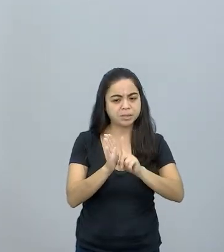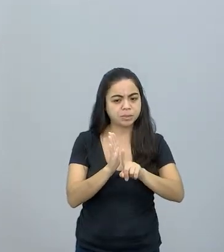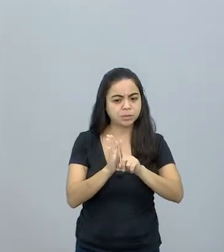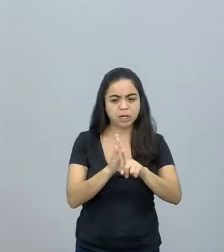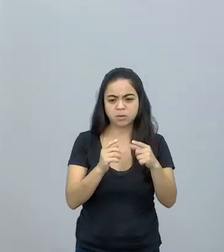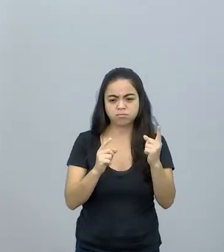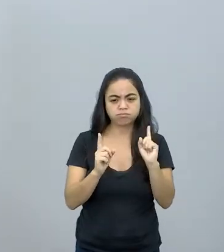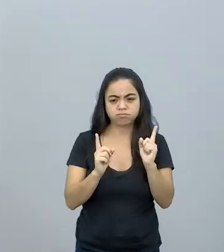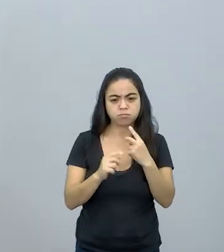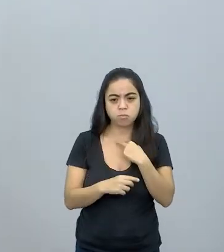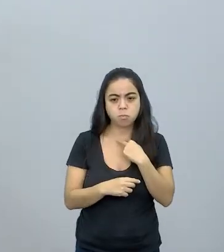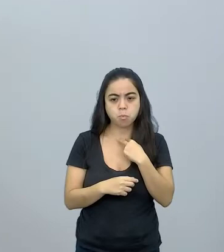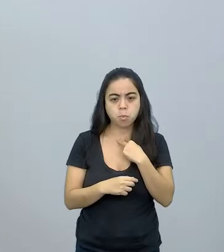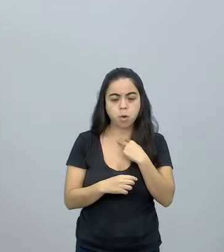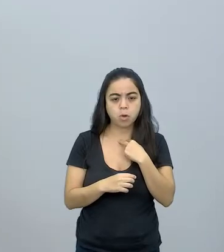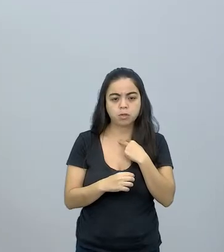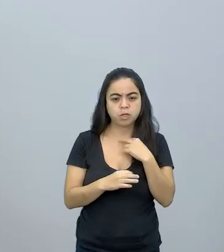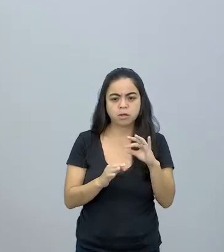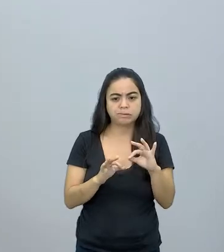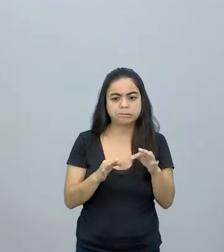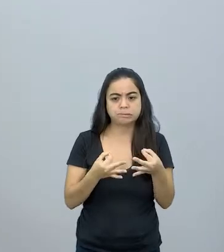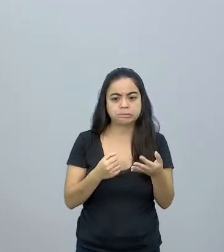muito genérica, né? Por exemplo, a